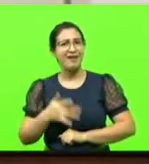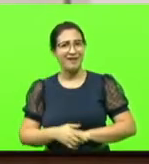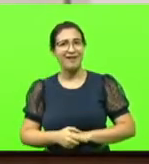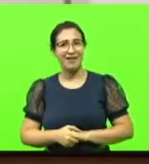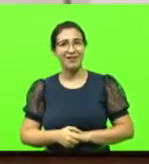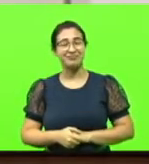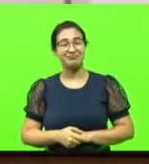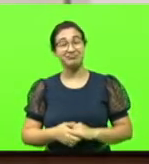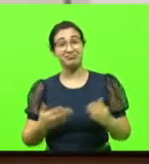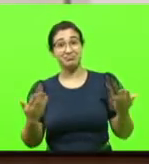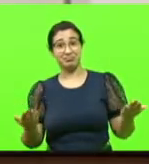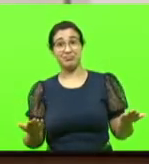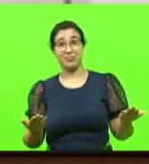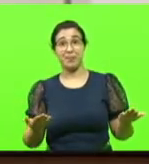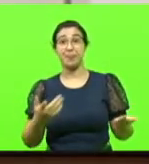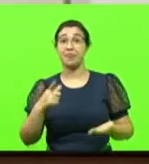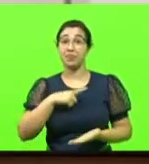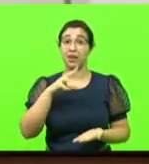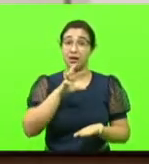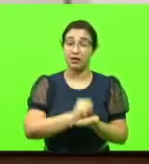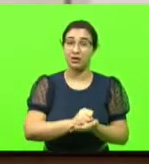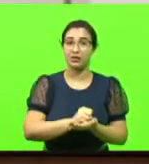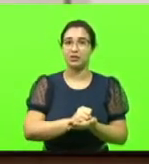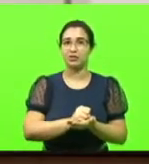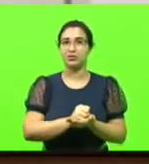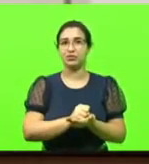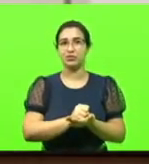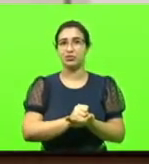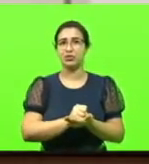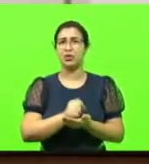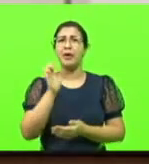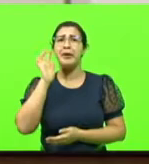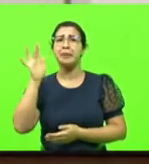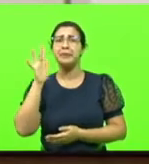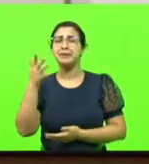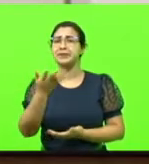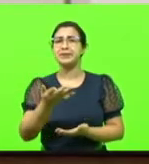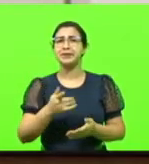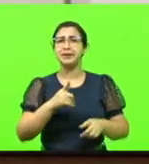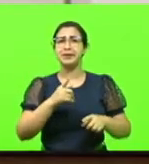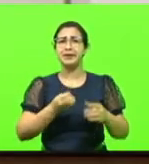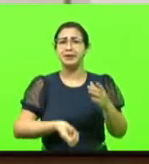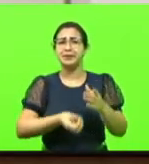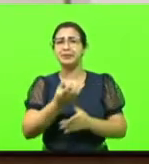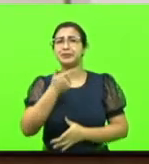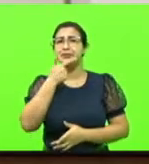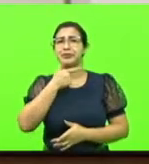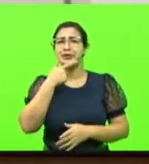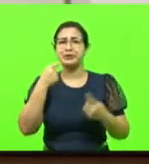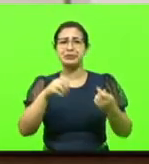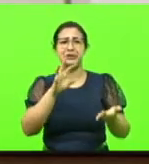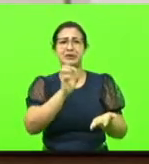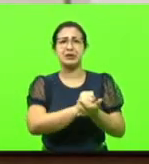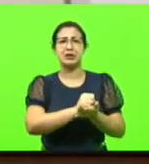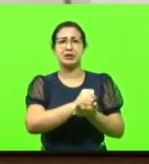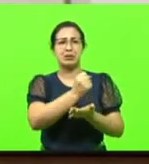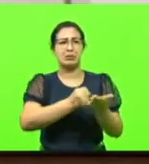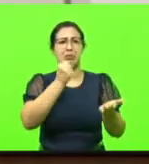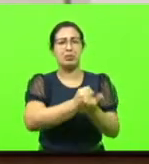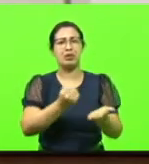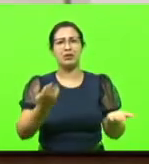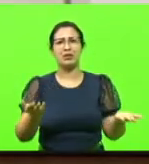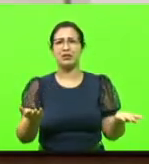Previa registro. Imagina um agricultor que produz queijo ter que registrar o queijo. Da mesma